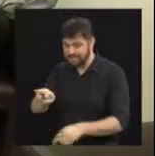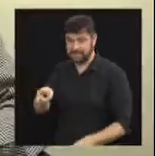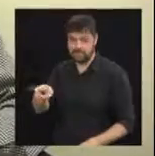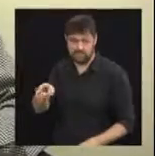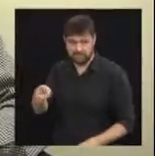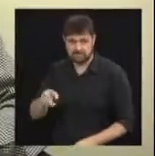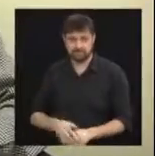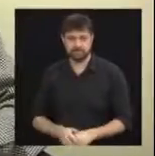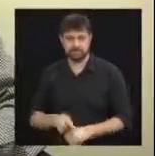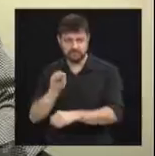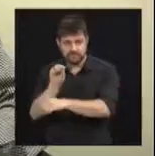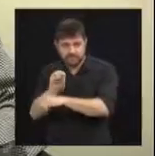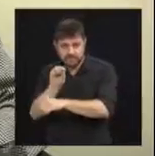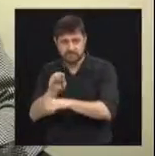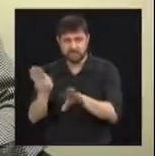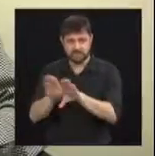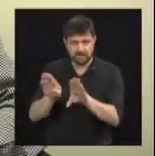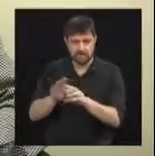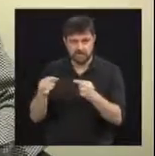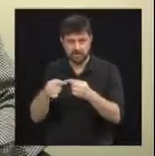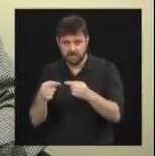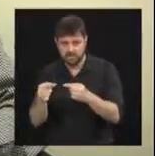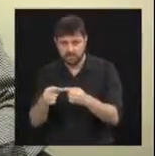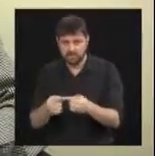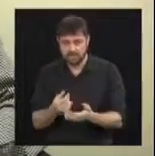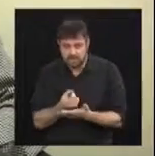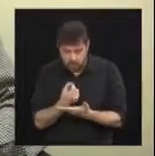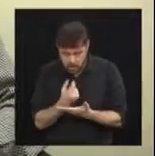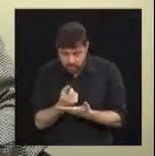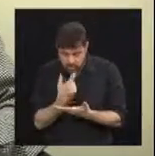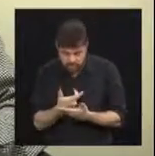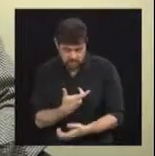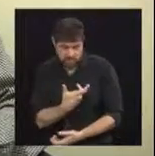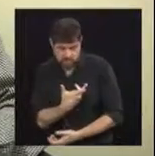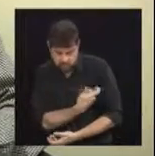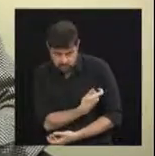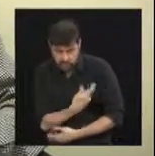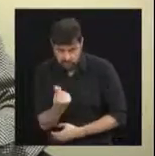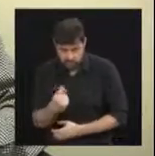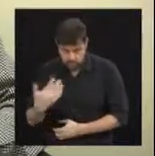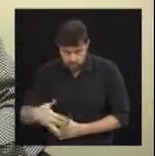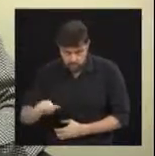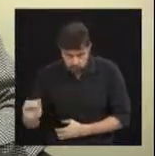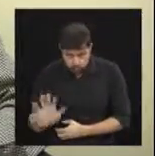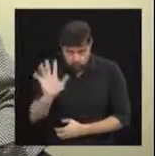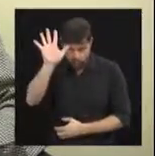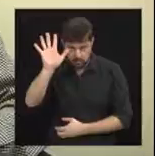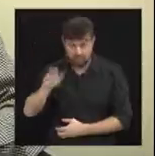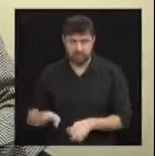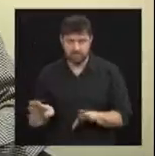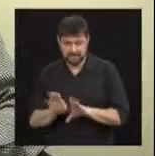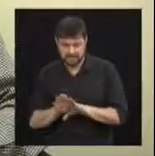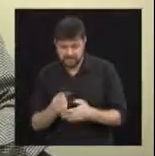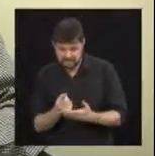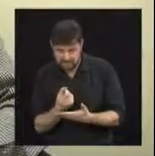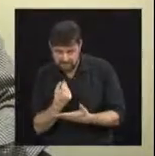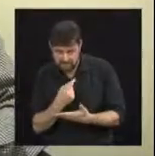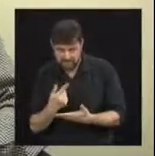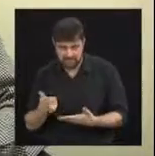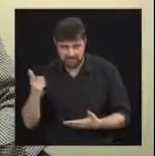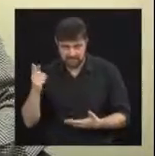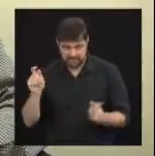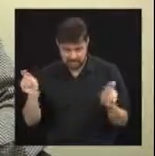casal. E esse tratamento, ele também está ligado à questão dos medicamentos, do Sim. custo desses medicamentos. Sim. São